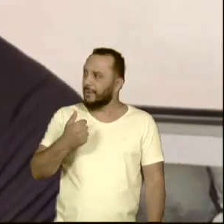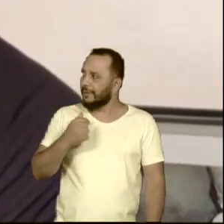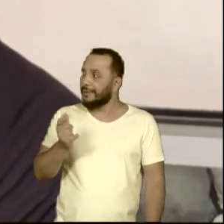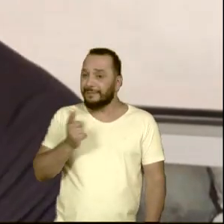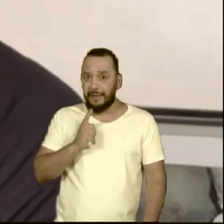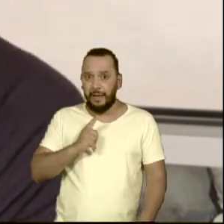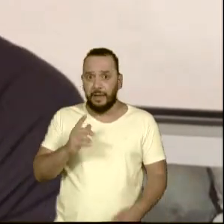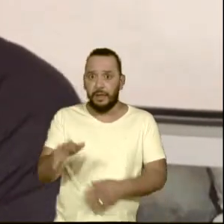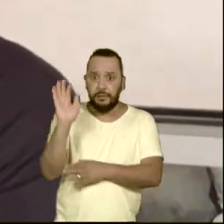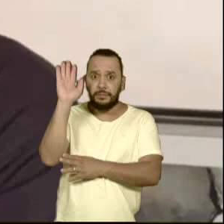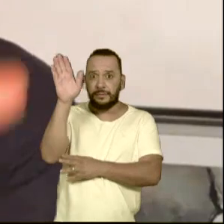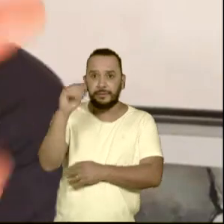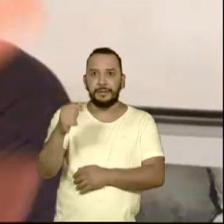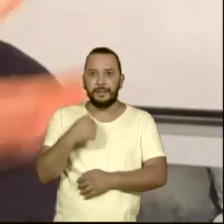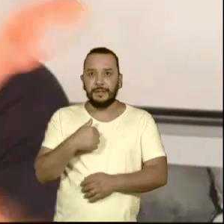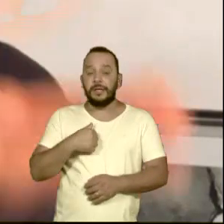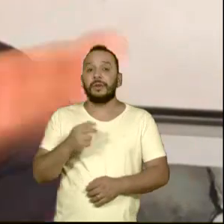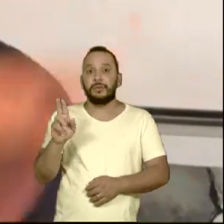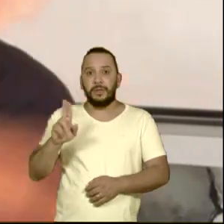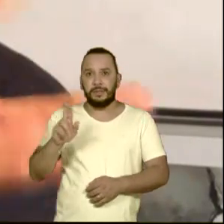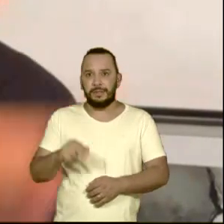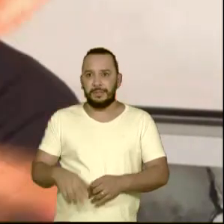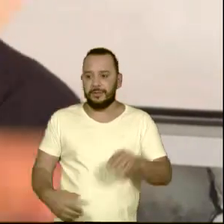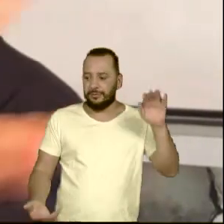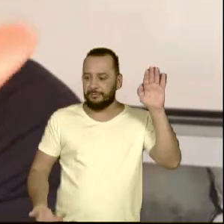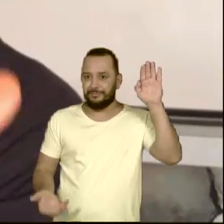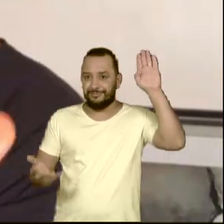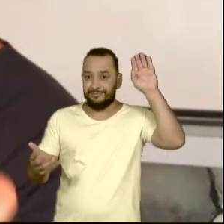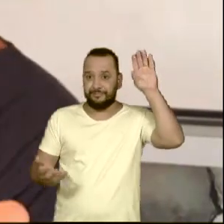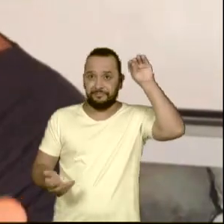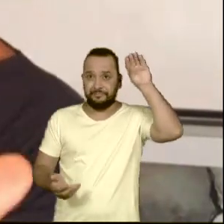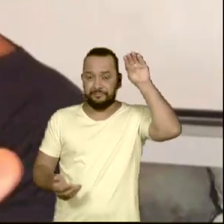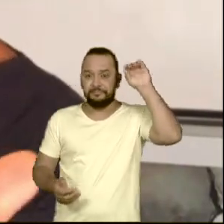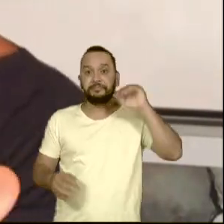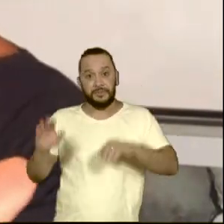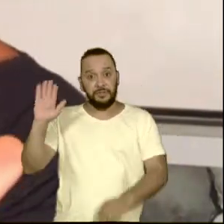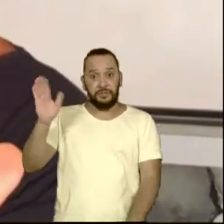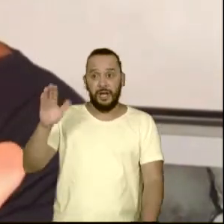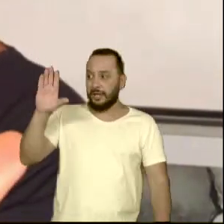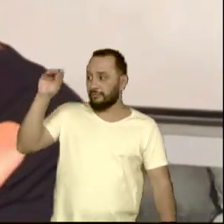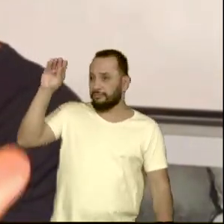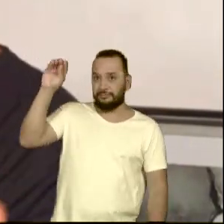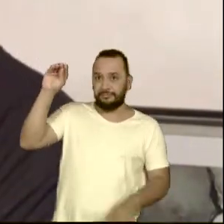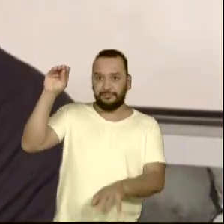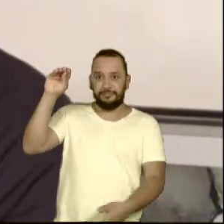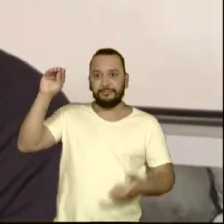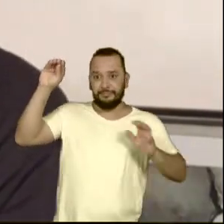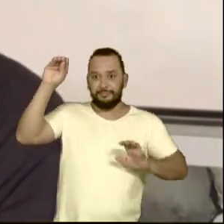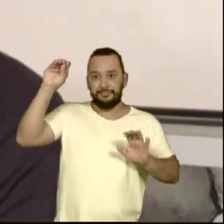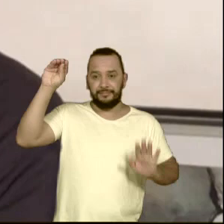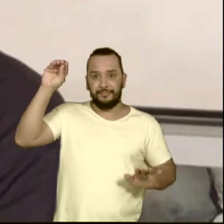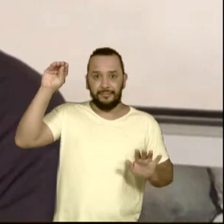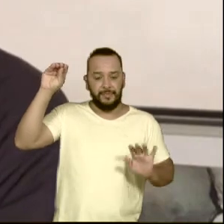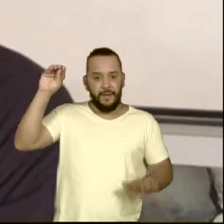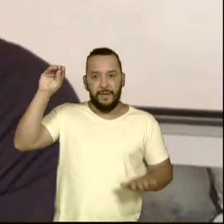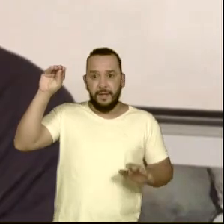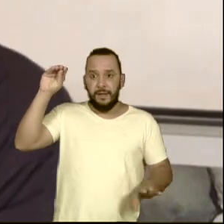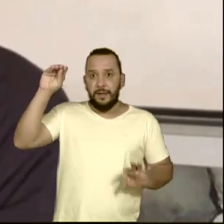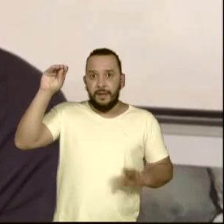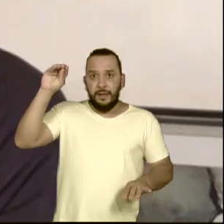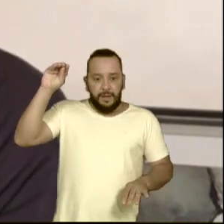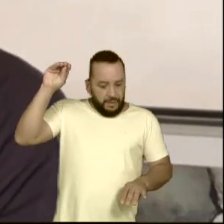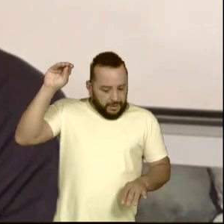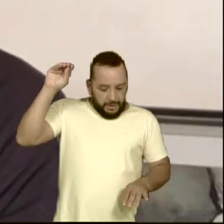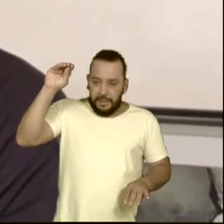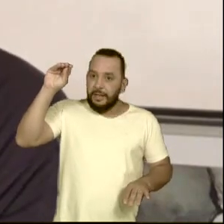ensaiando sozinho, pegar a bola com a mão esquerda, que era a única mão viva do Garibaldo, já que a mão direita está na cabeça, tá? E ficar